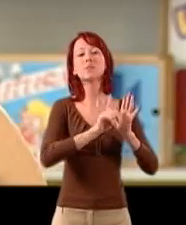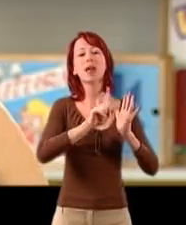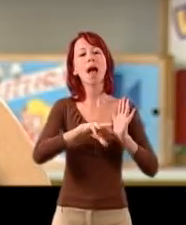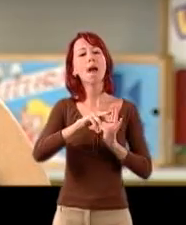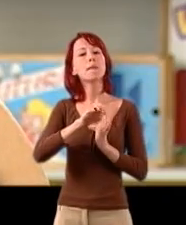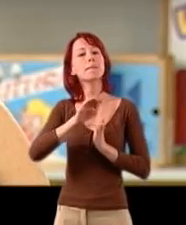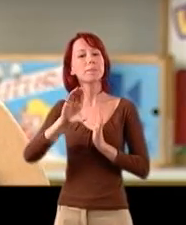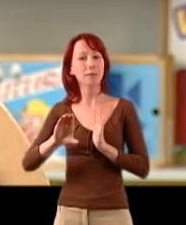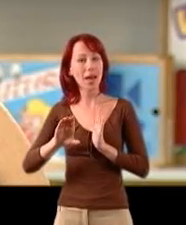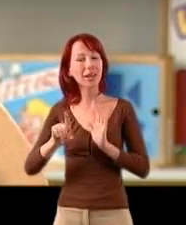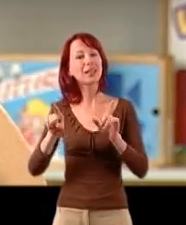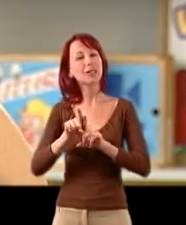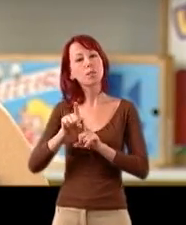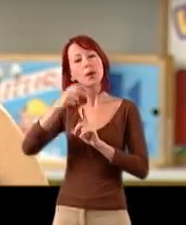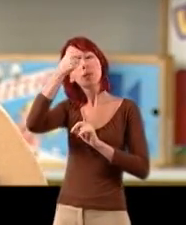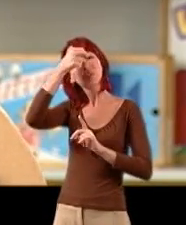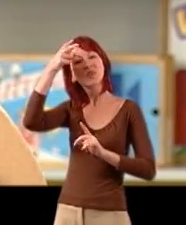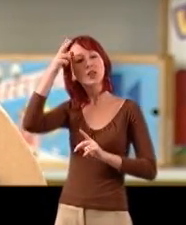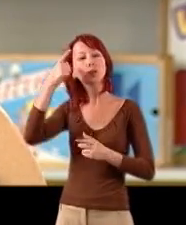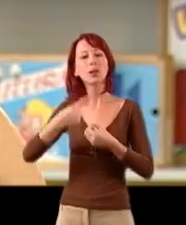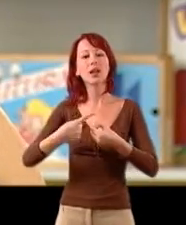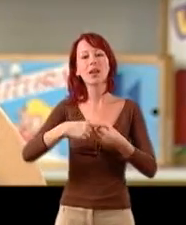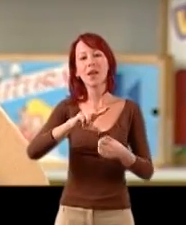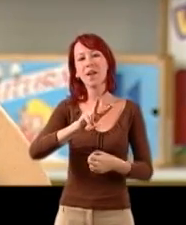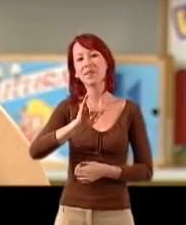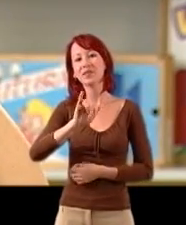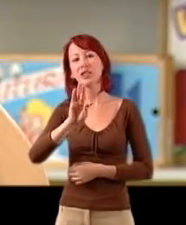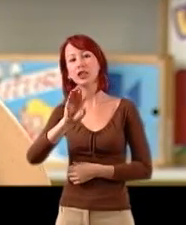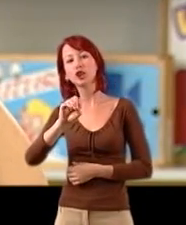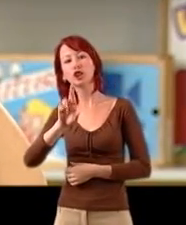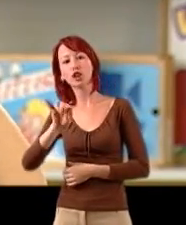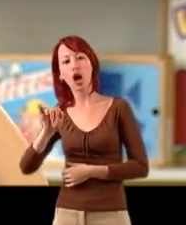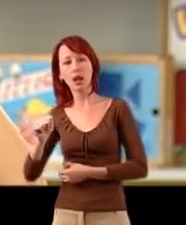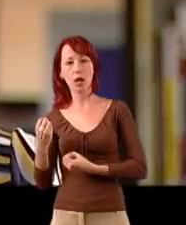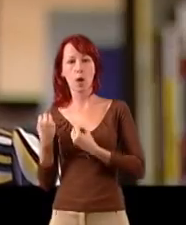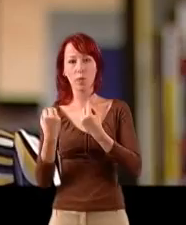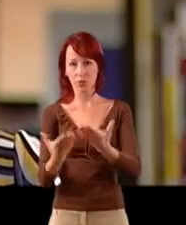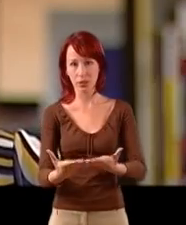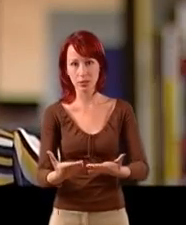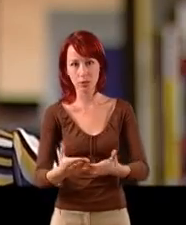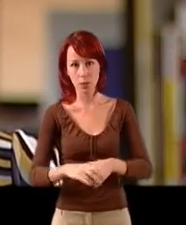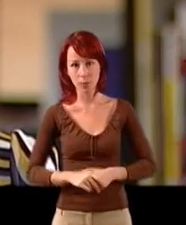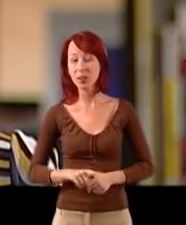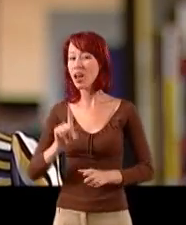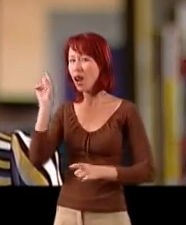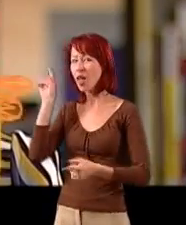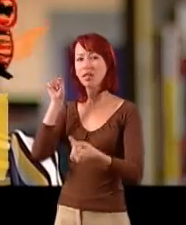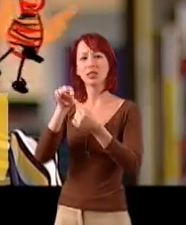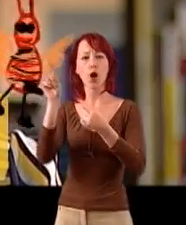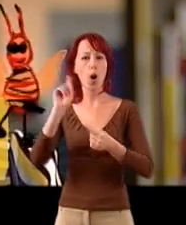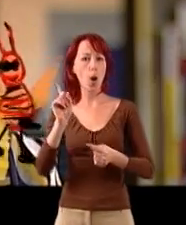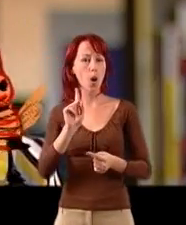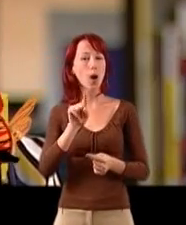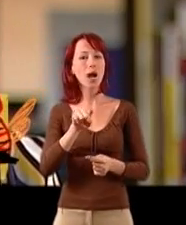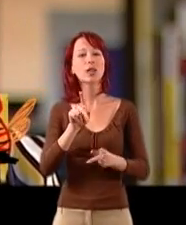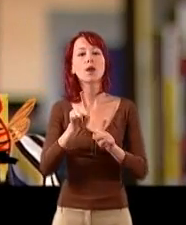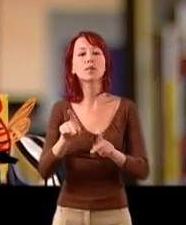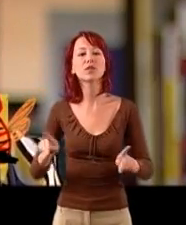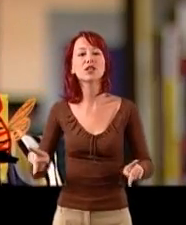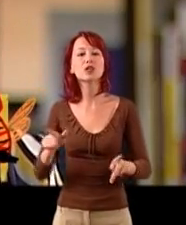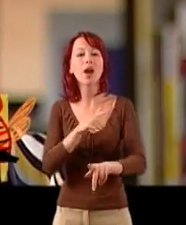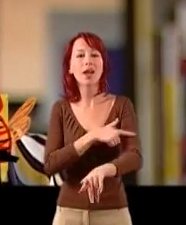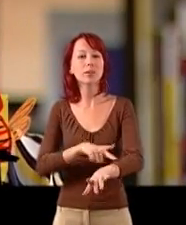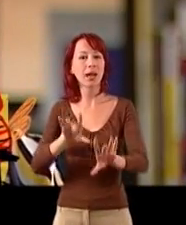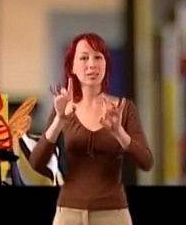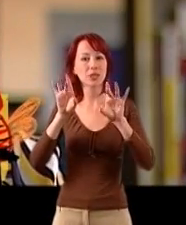MEC, que a Prefeitura de Vitória que ofereceu. Eu não concordo com a ideia do professor de educação